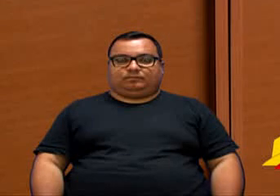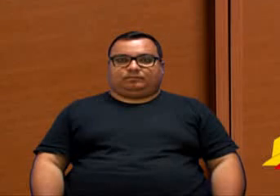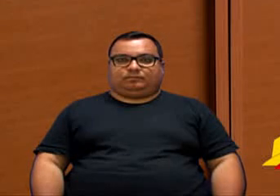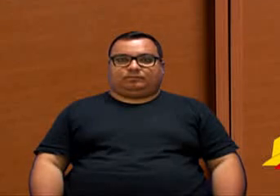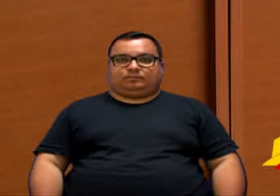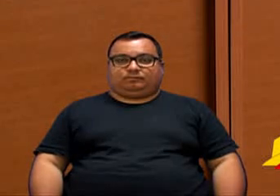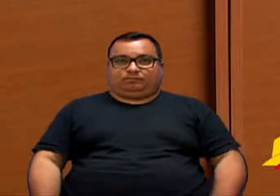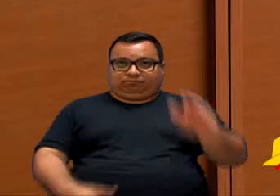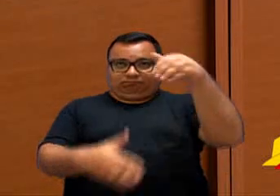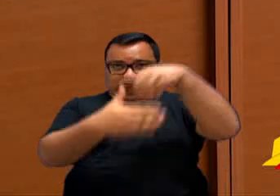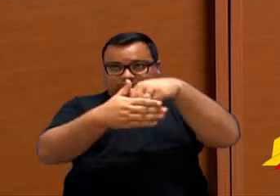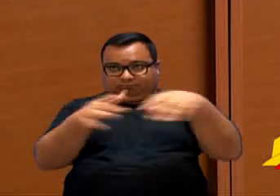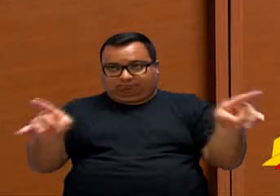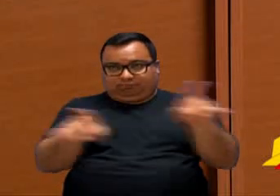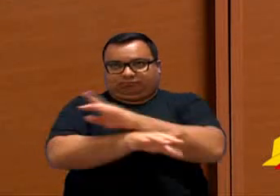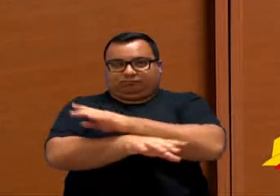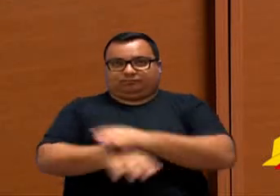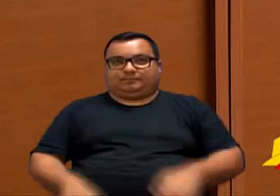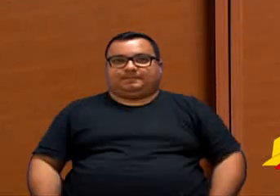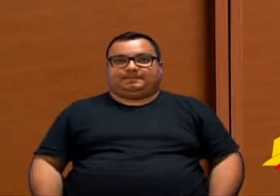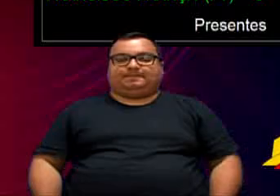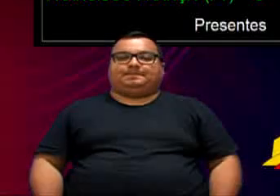É encerrada a votação?